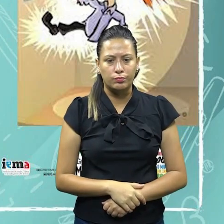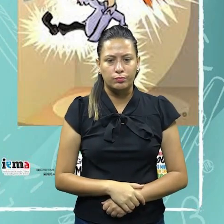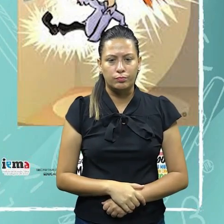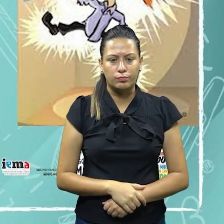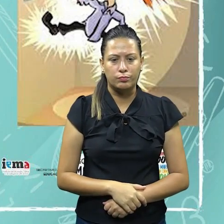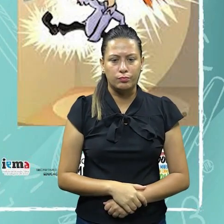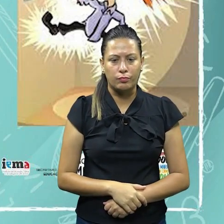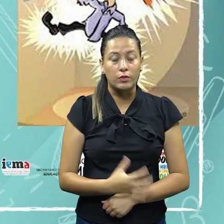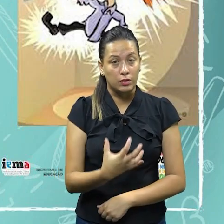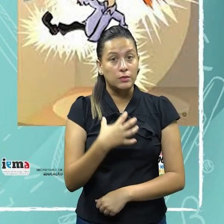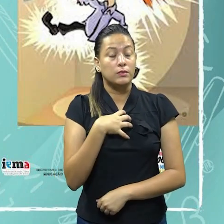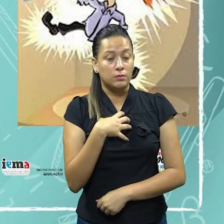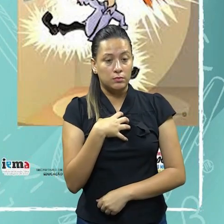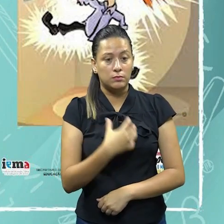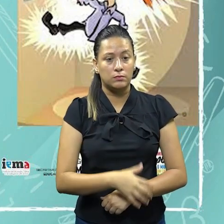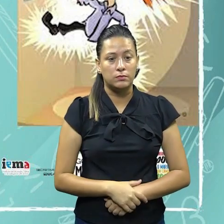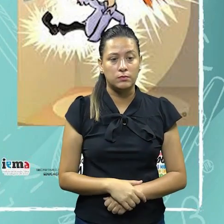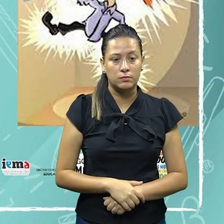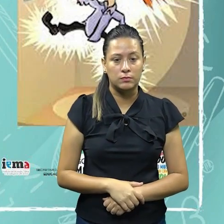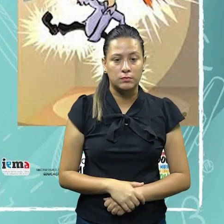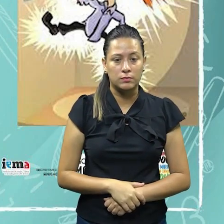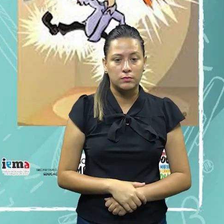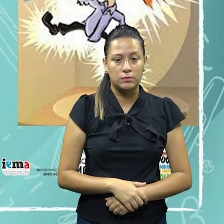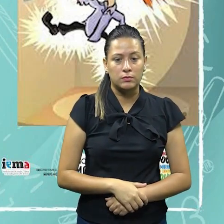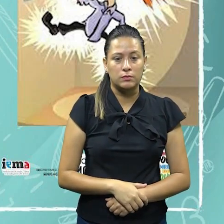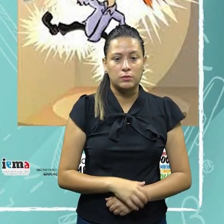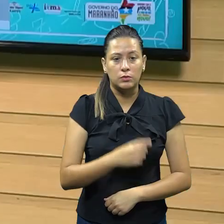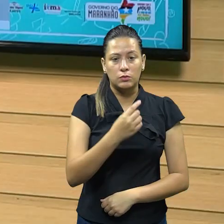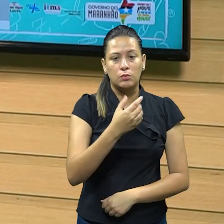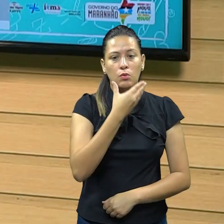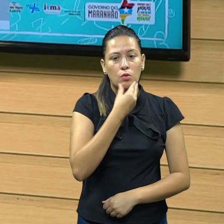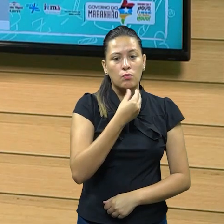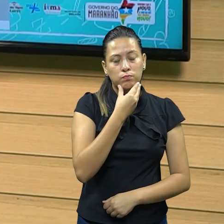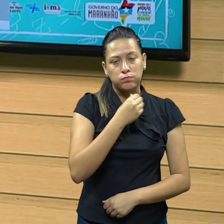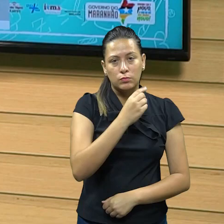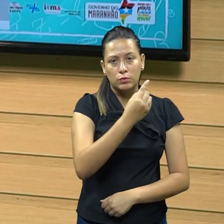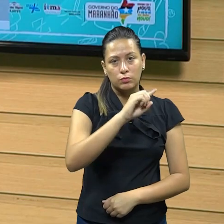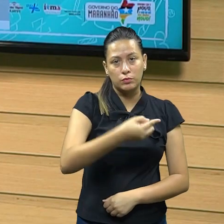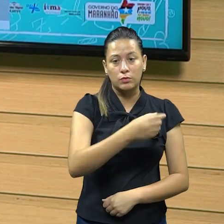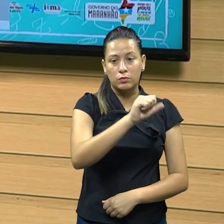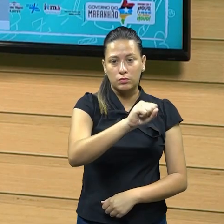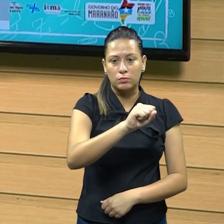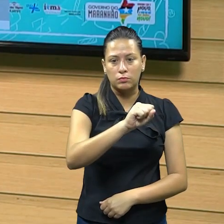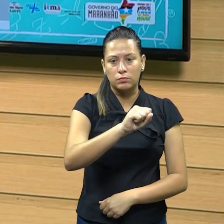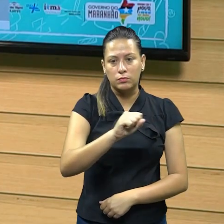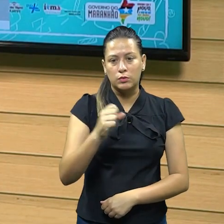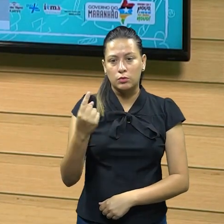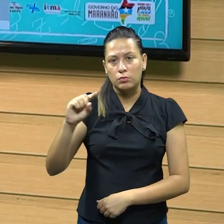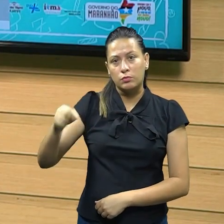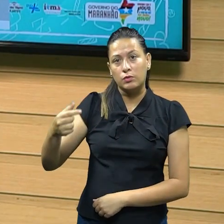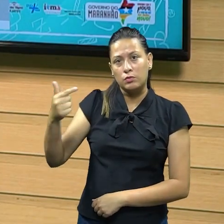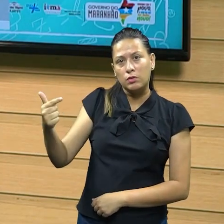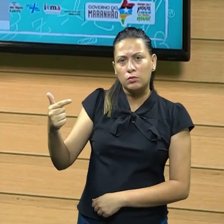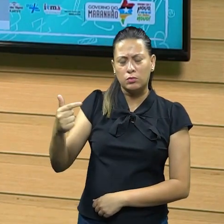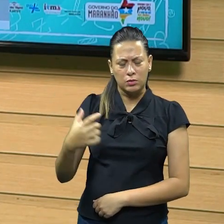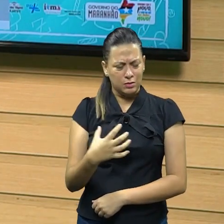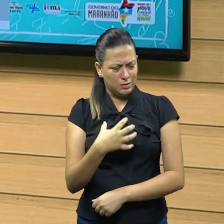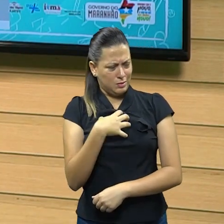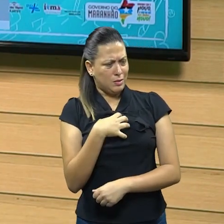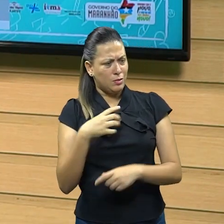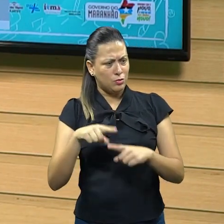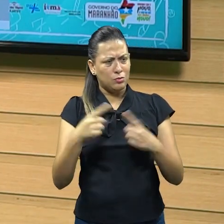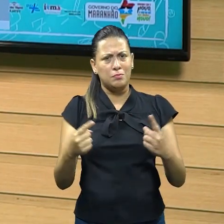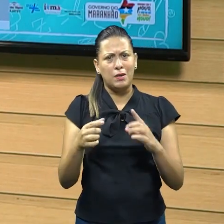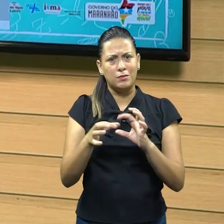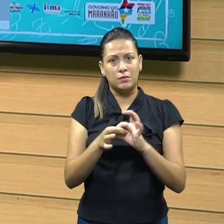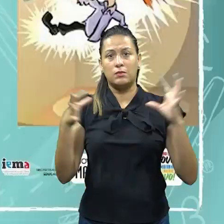homem, 1,8 mA, para a mulher 1,2. É aquele choque que a pessoa recebe, mas ela consegue soltar